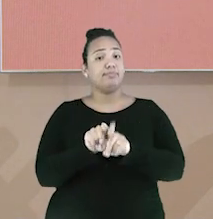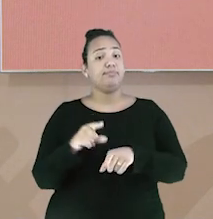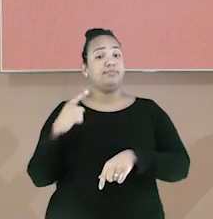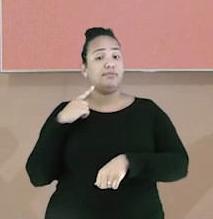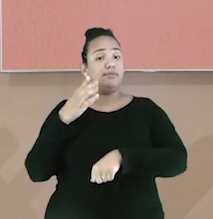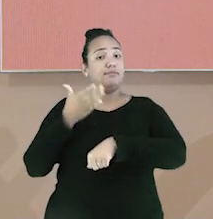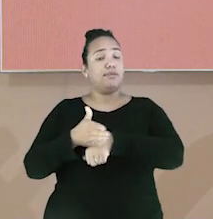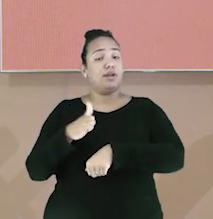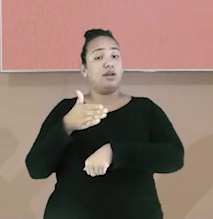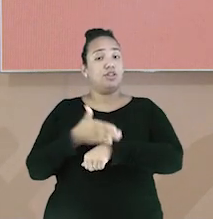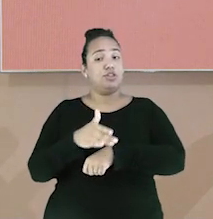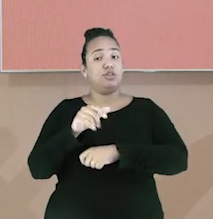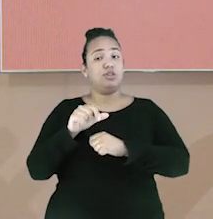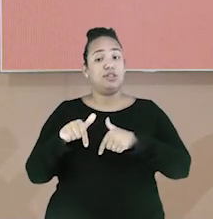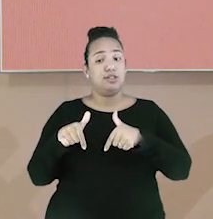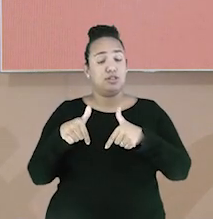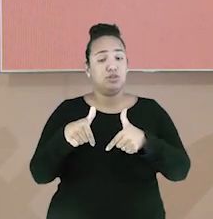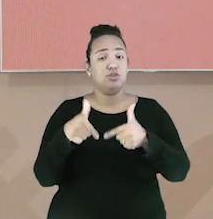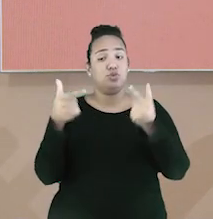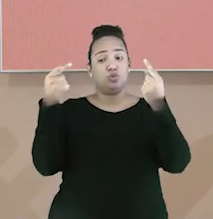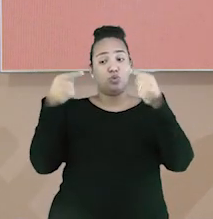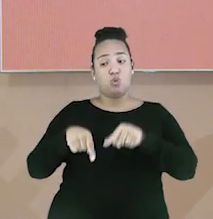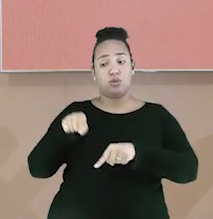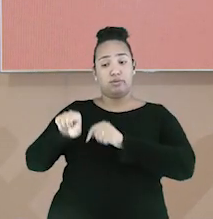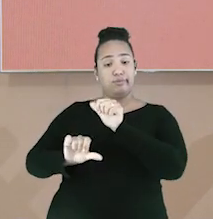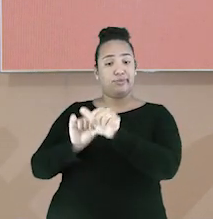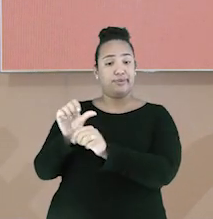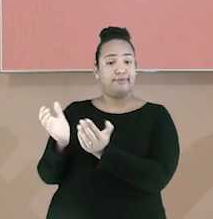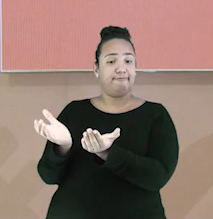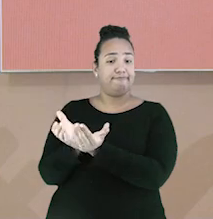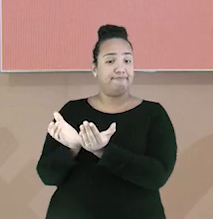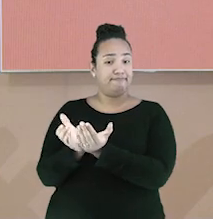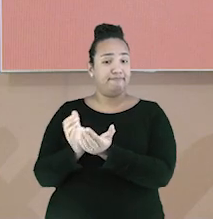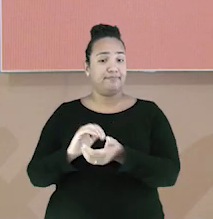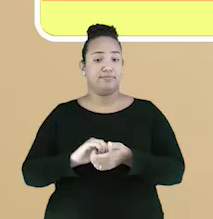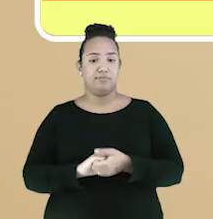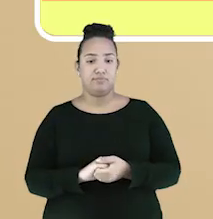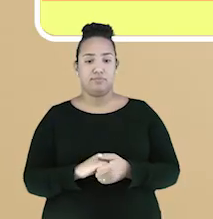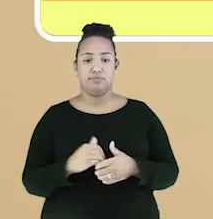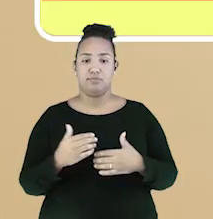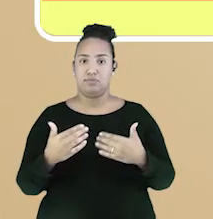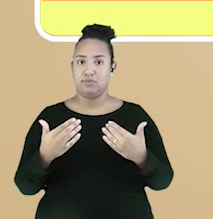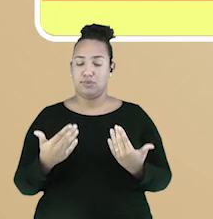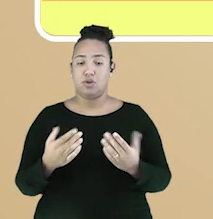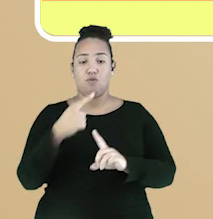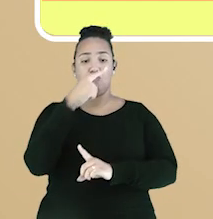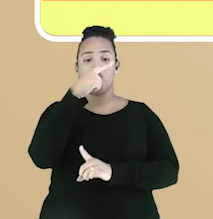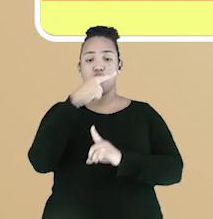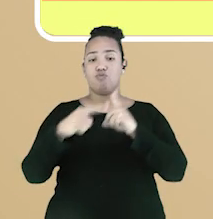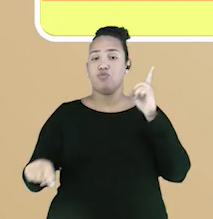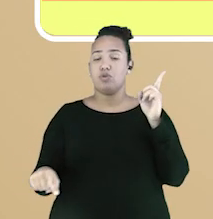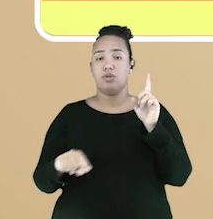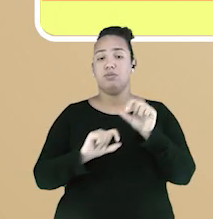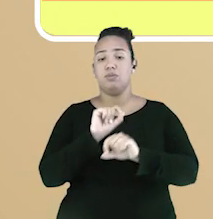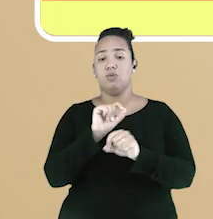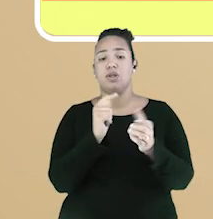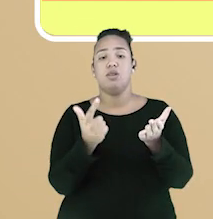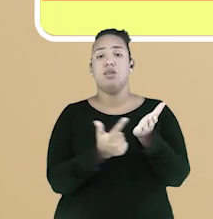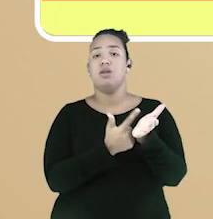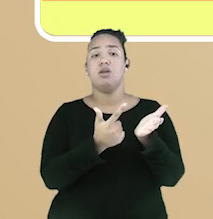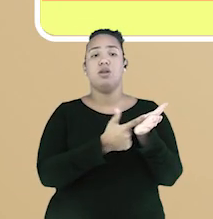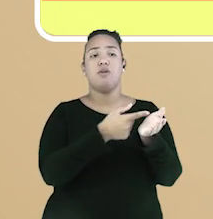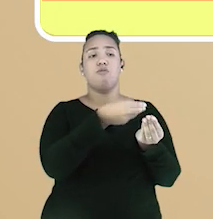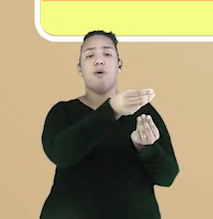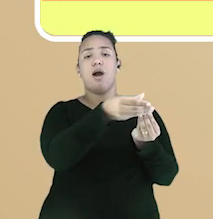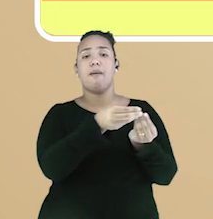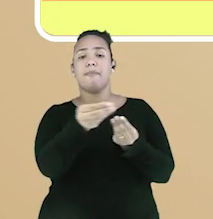estabeleceu outras práticas para combater o avanço dos protestantes na Europa. A proibição da circulação de